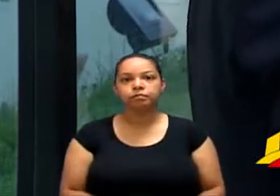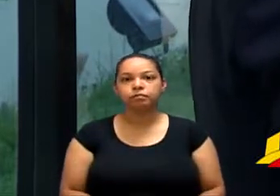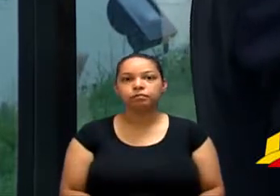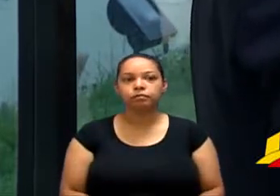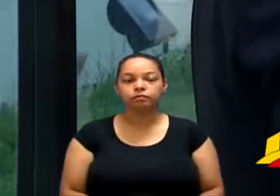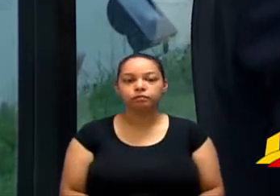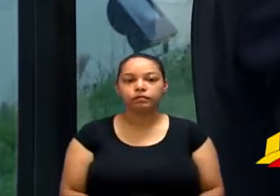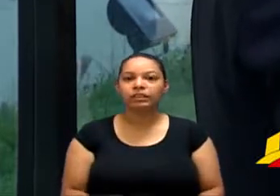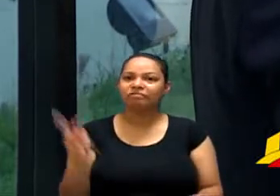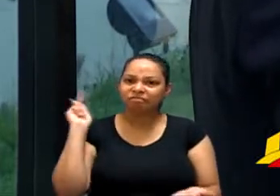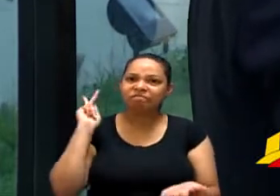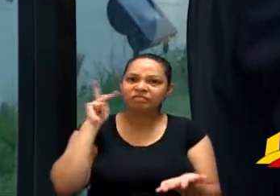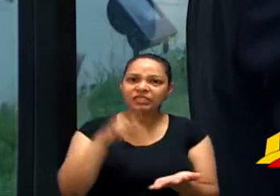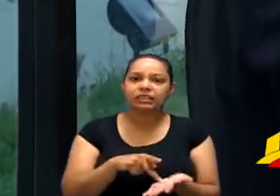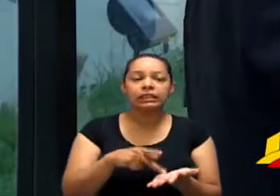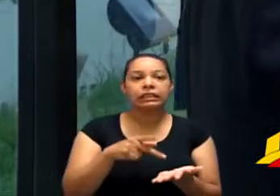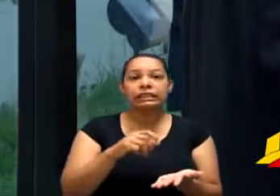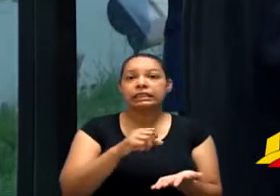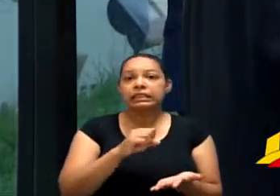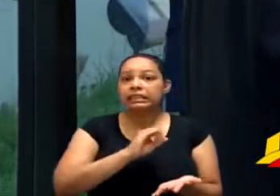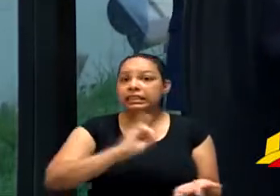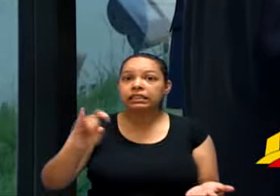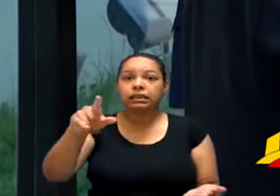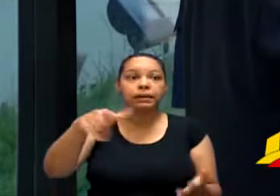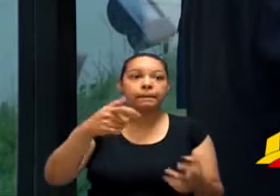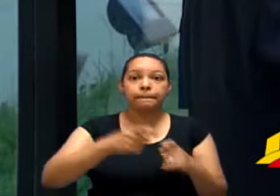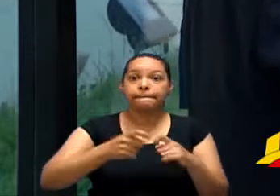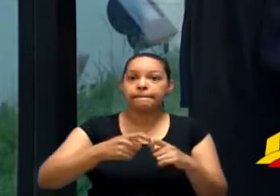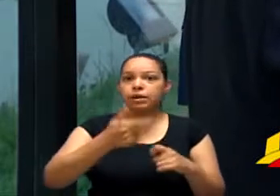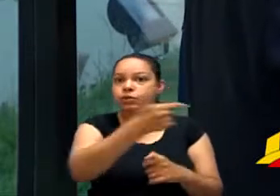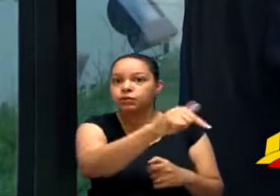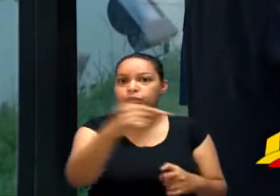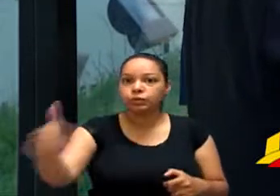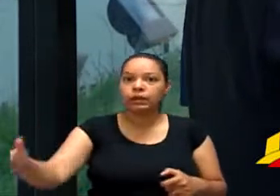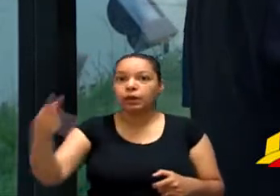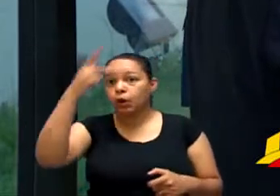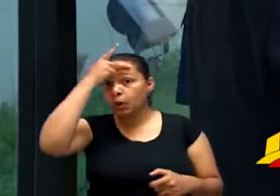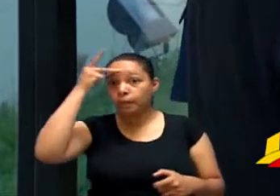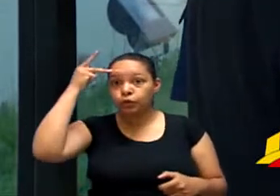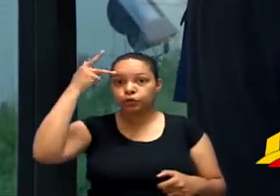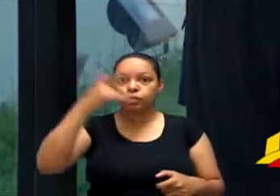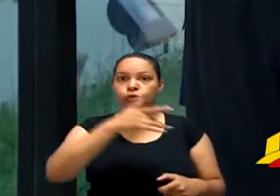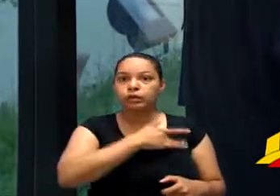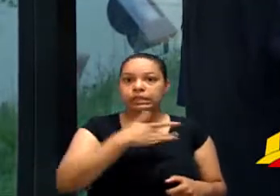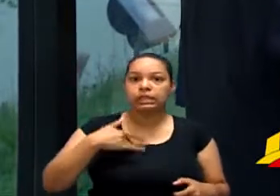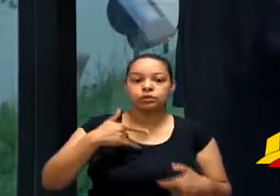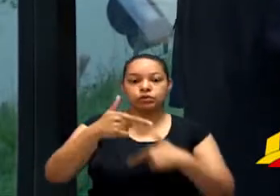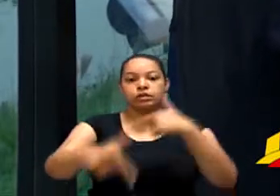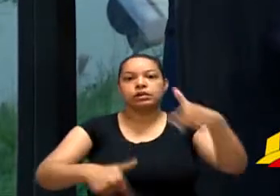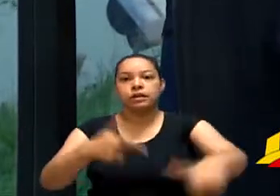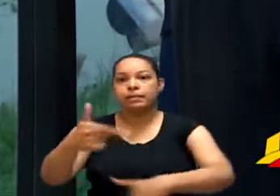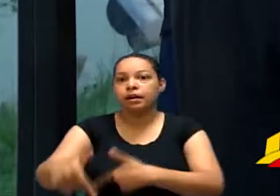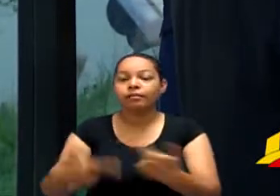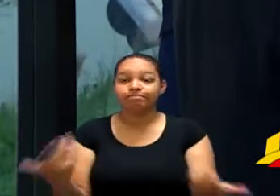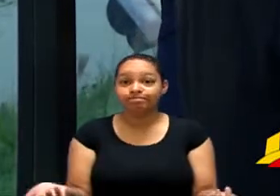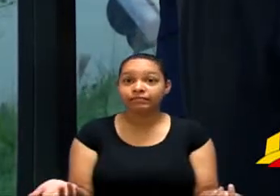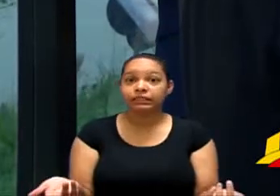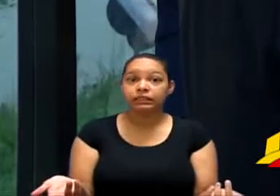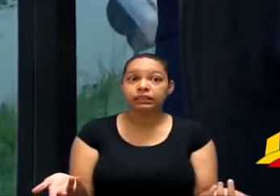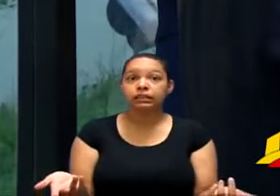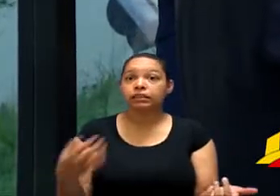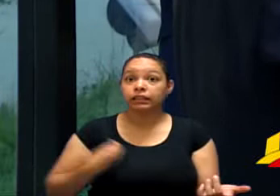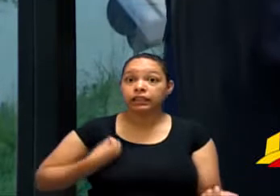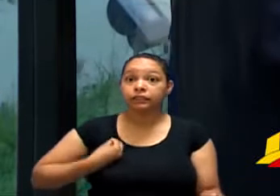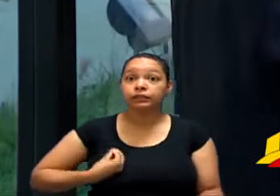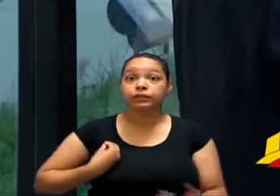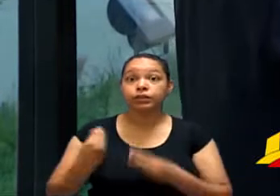porque sem os profissionais da saúde em especial os médicos né Salatiel nós dependemos da vida